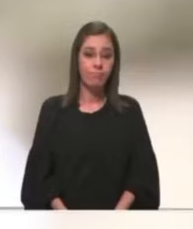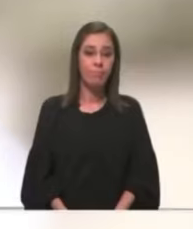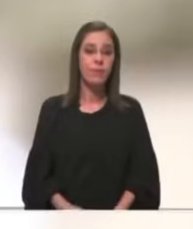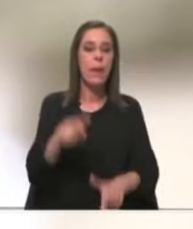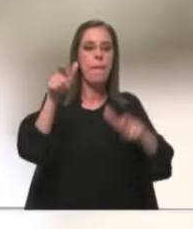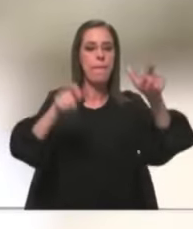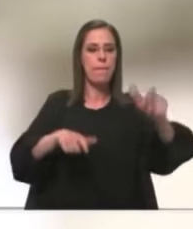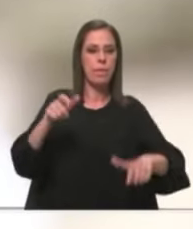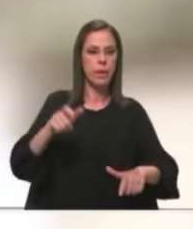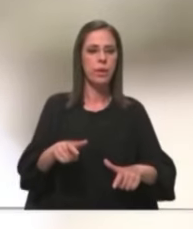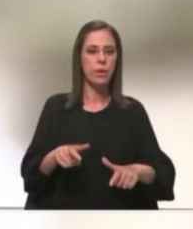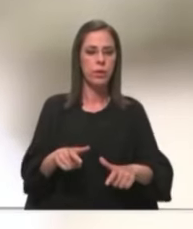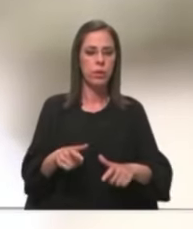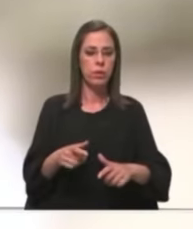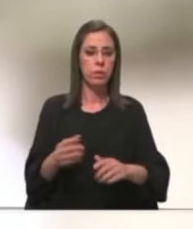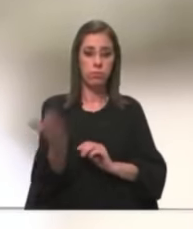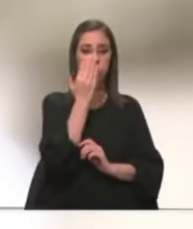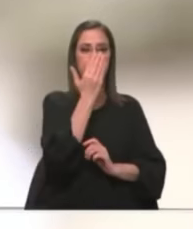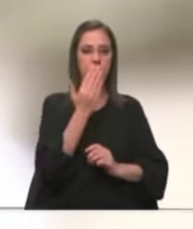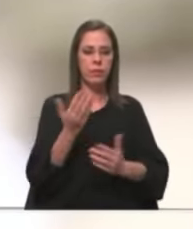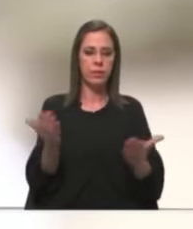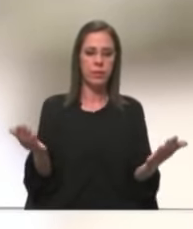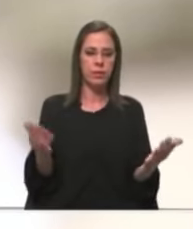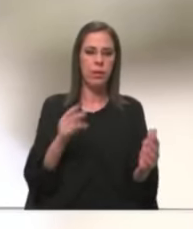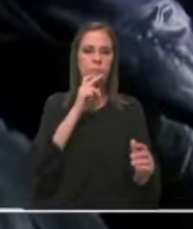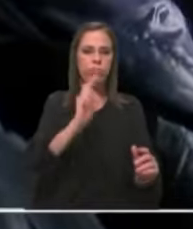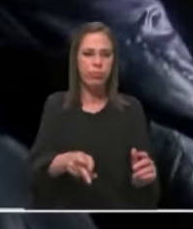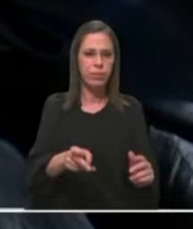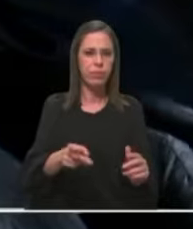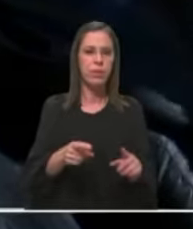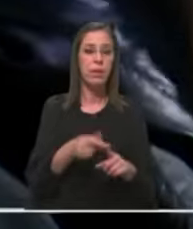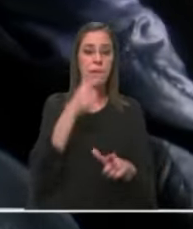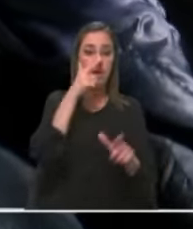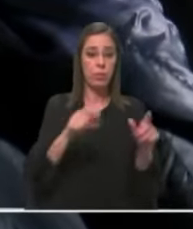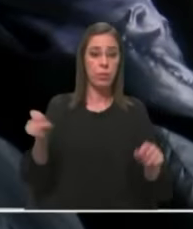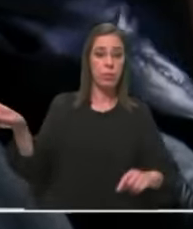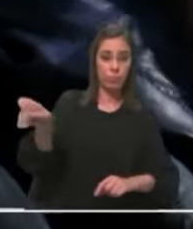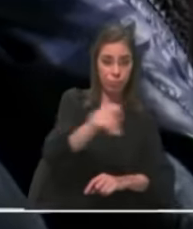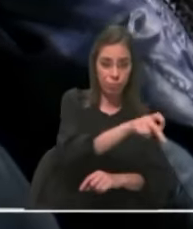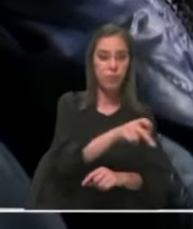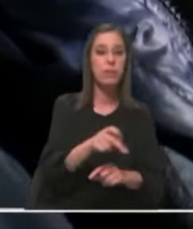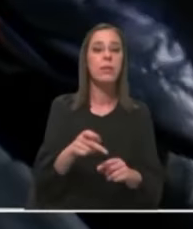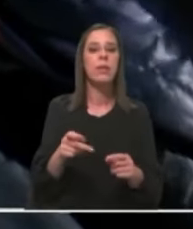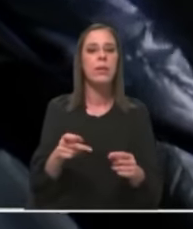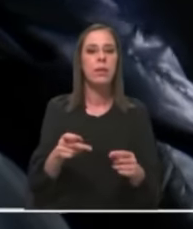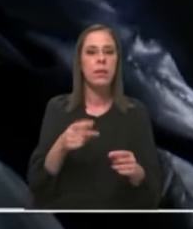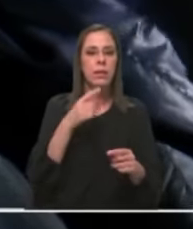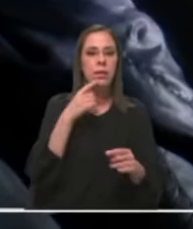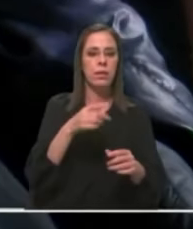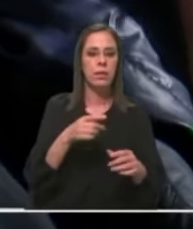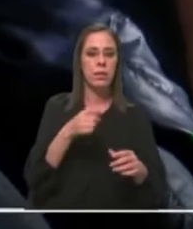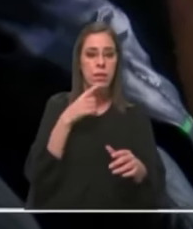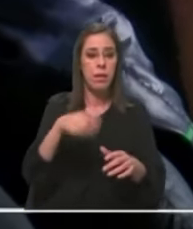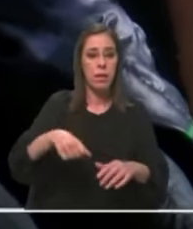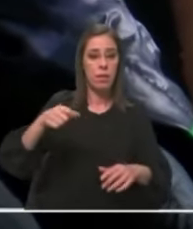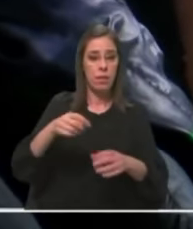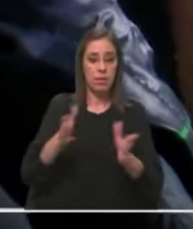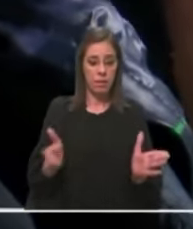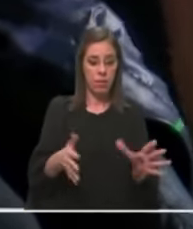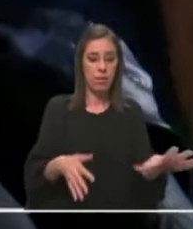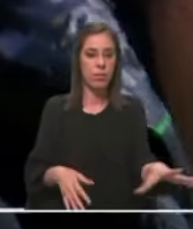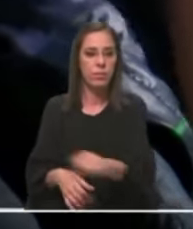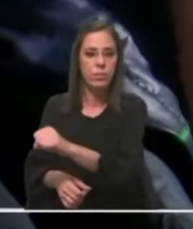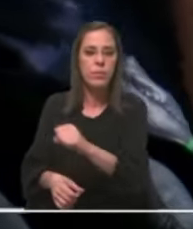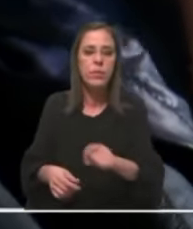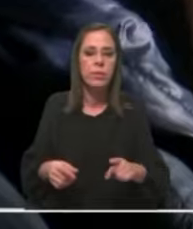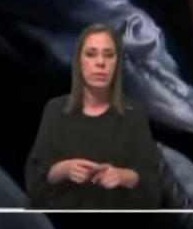Pessoas que passam lá cospem à minha frente. Pessoas que passam lá passam a bolsa para a minha para a frente deles e